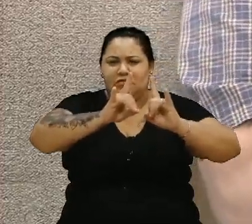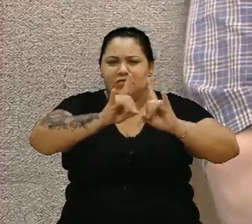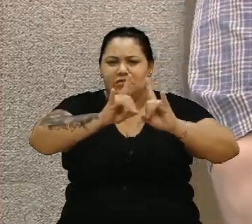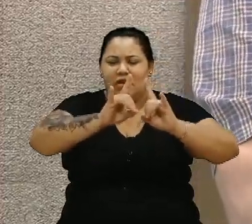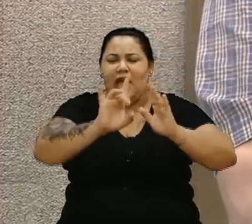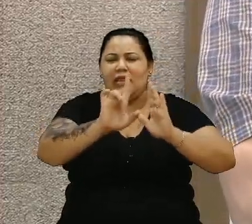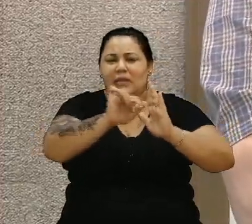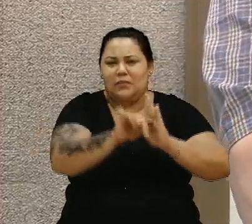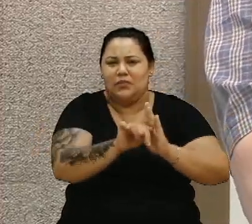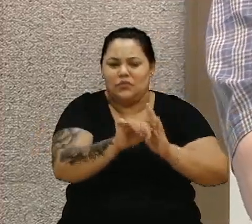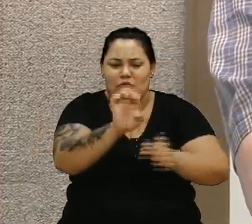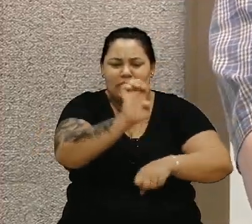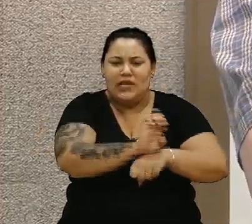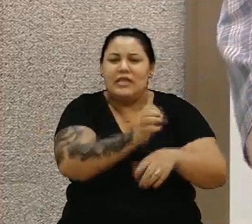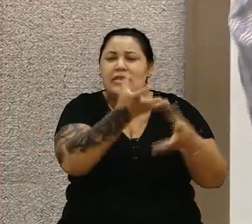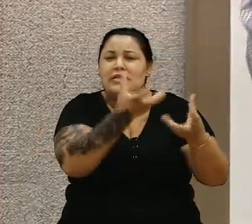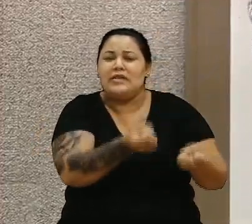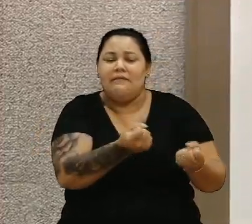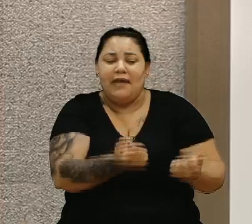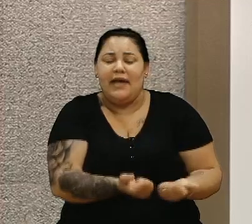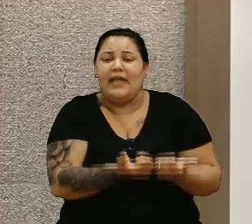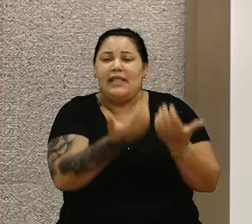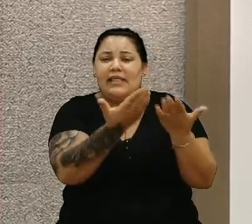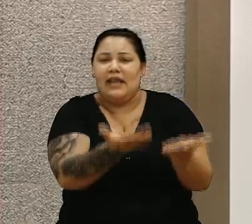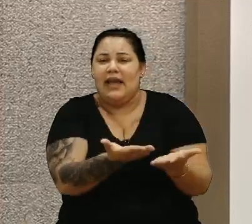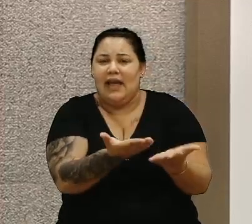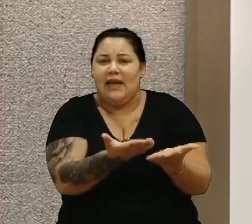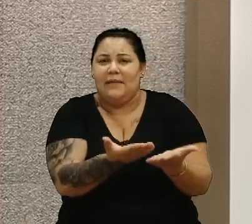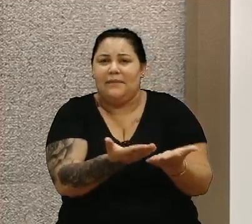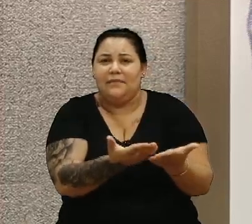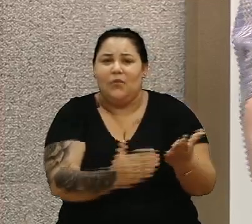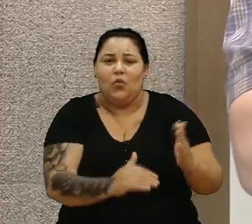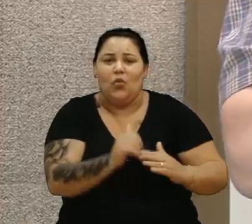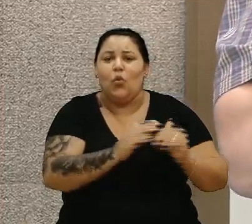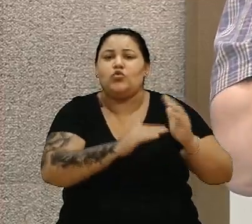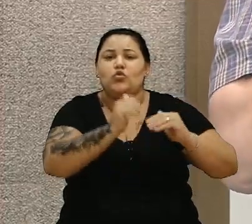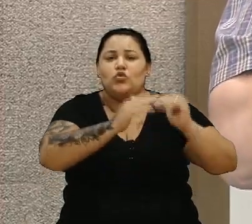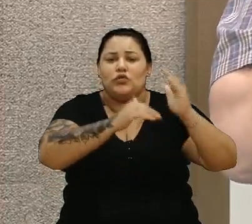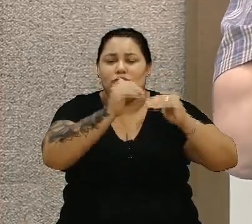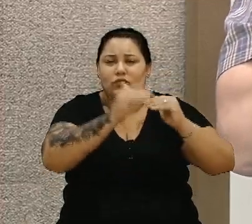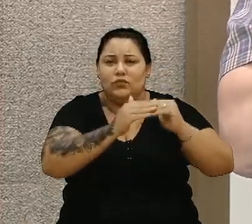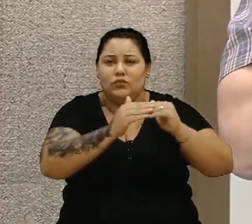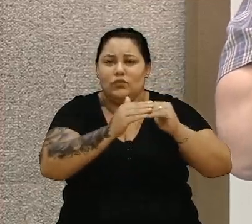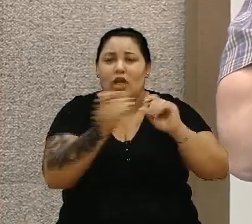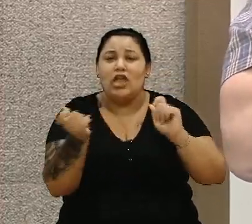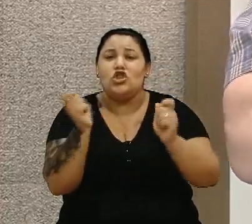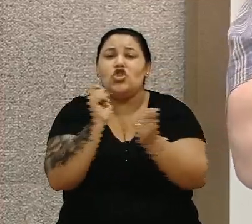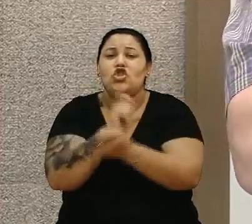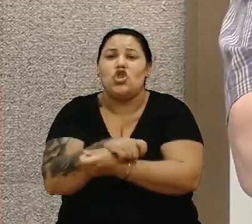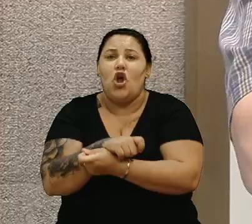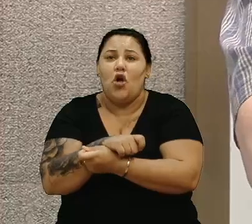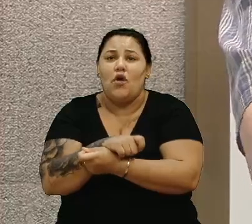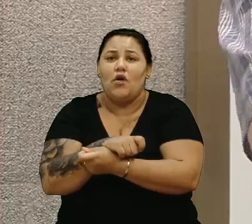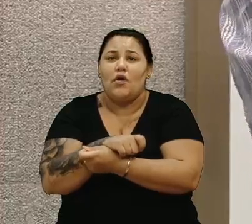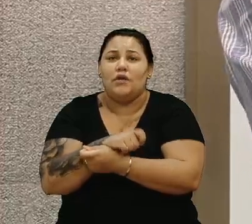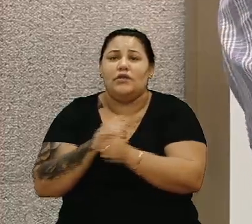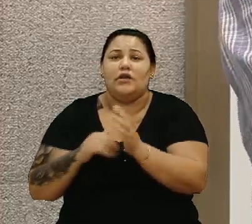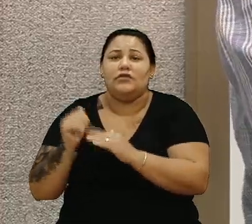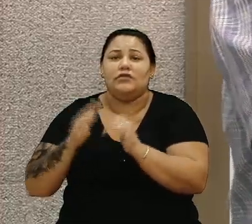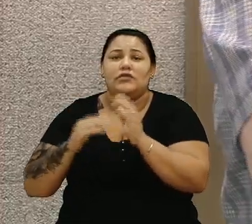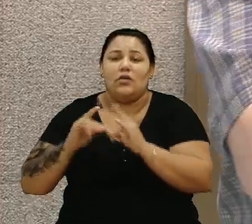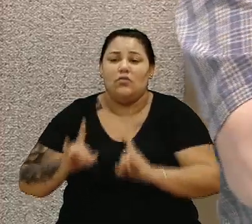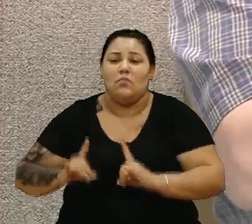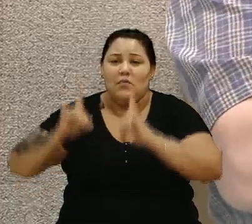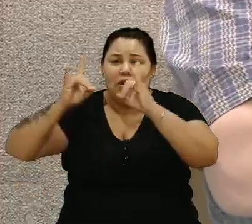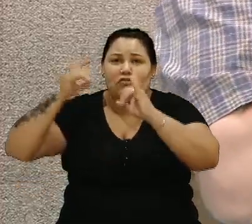Estado topava entregar a parte construída em troca da construção de um prédio em Porto Alegre para a Procuradoria